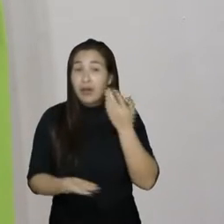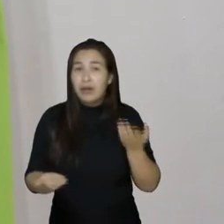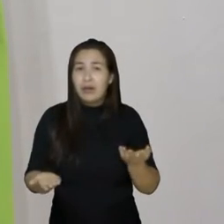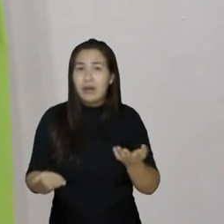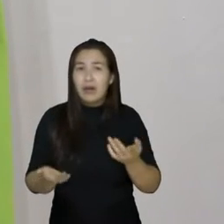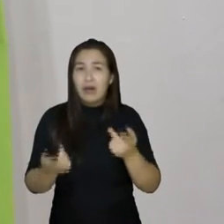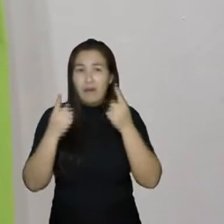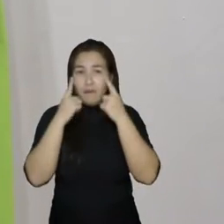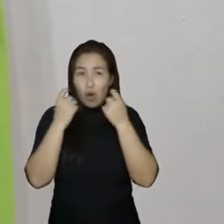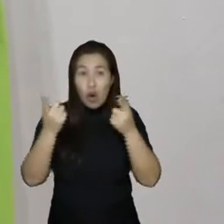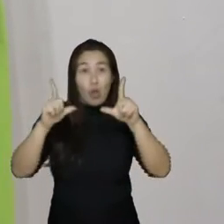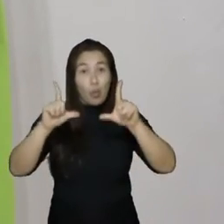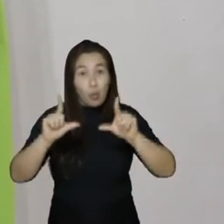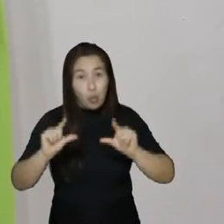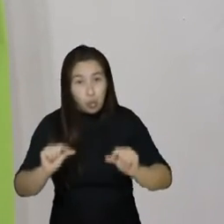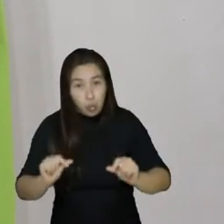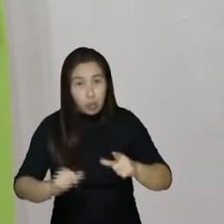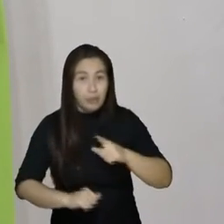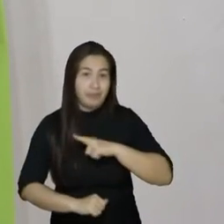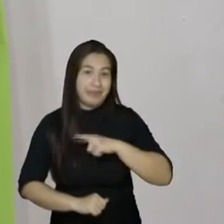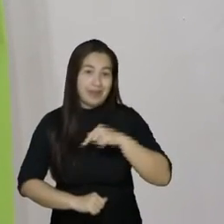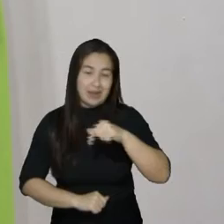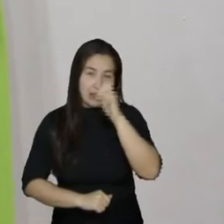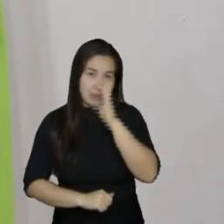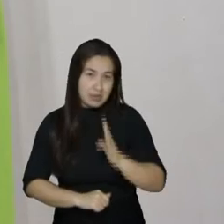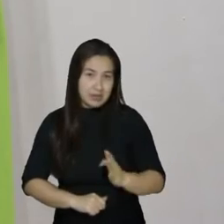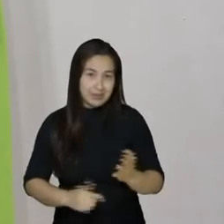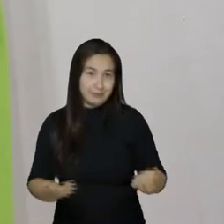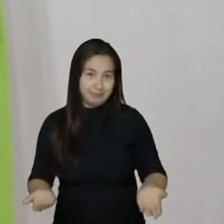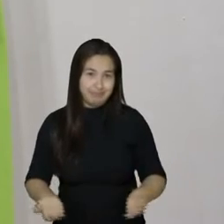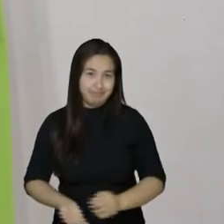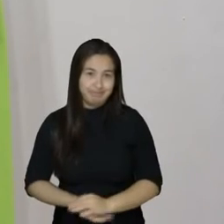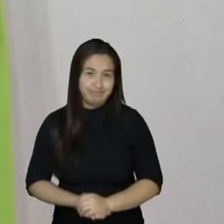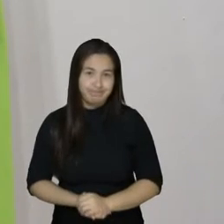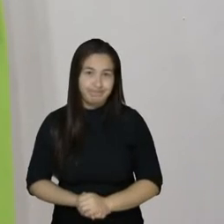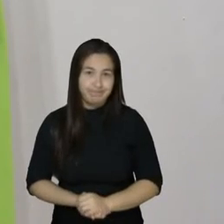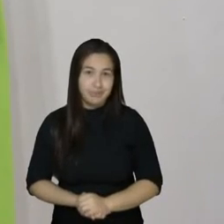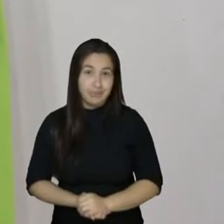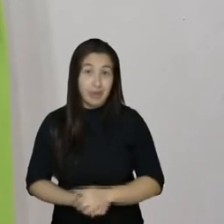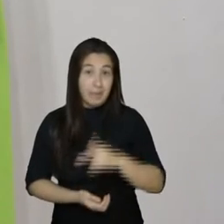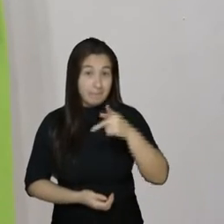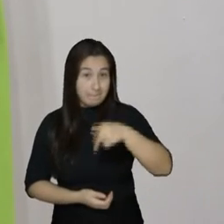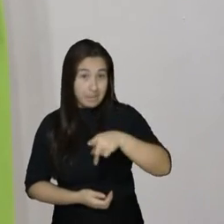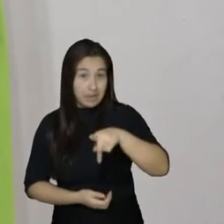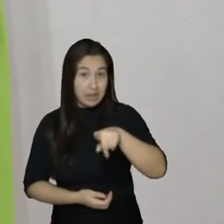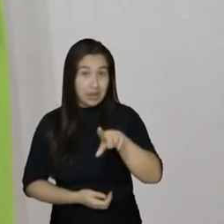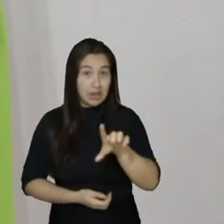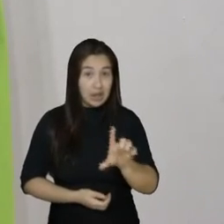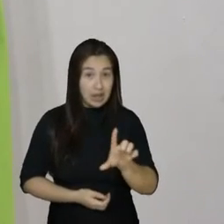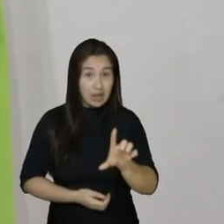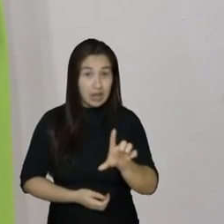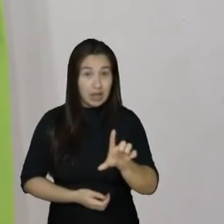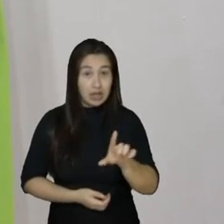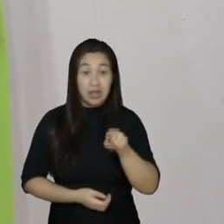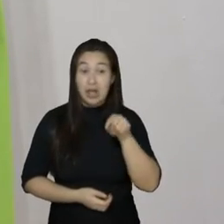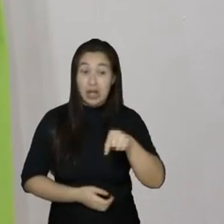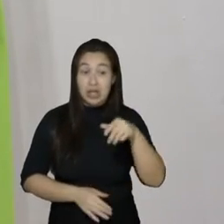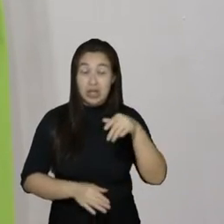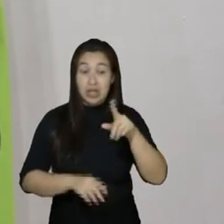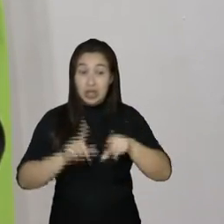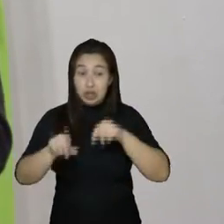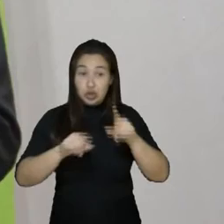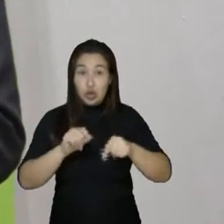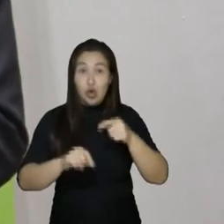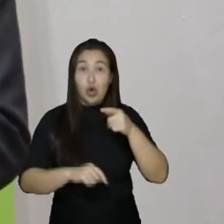muito no Brasil, nesse governo. E o PL foi o partido que mais elegeu negros